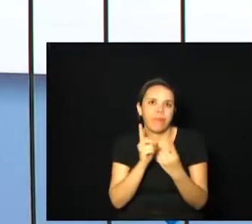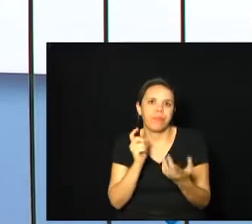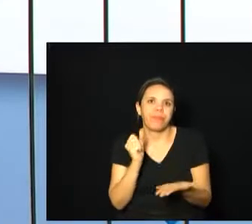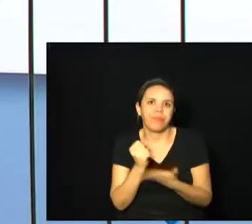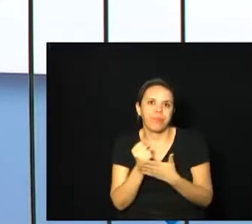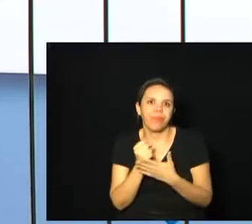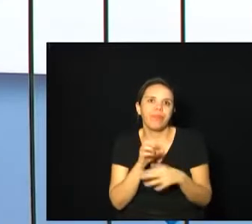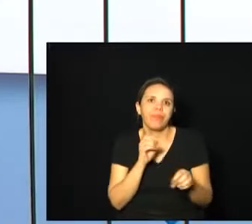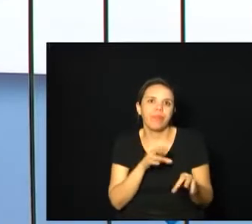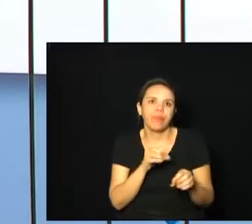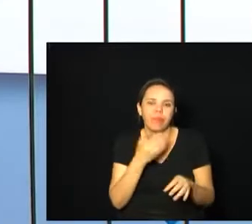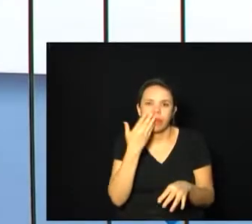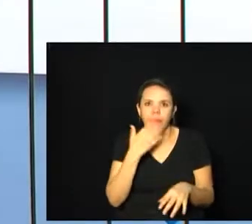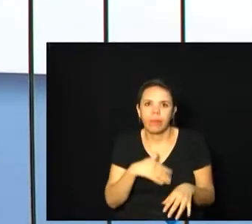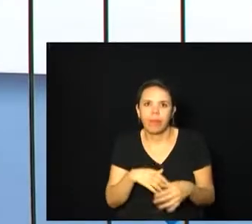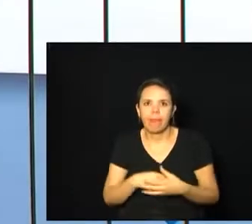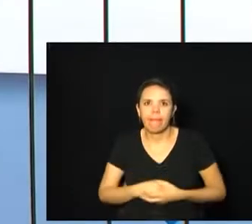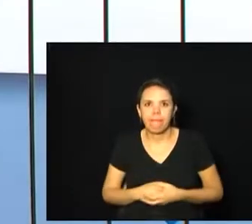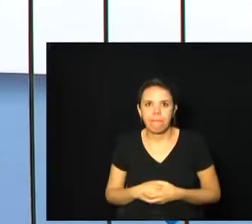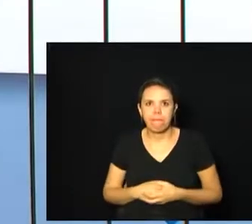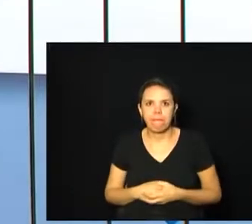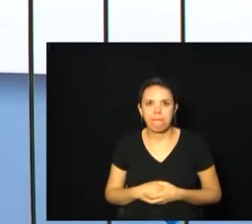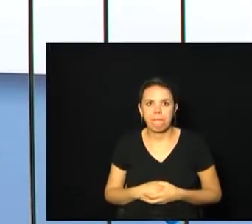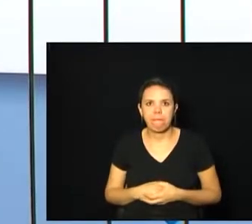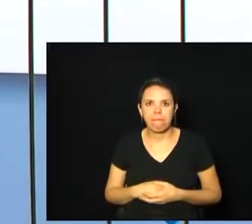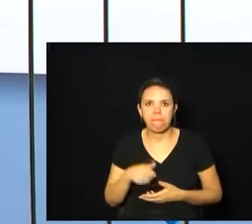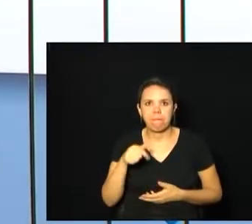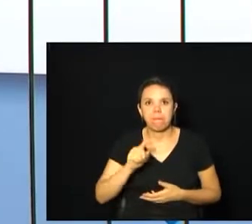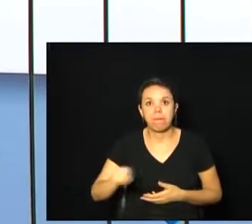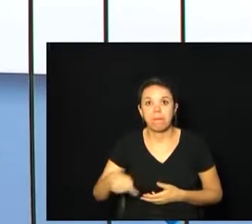necessidade da educação infantil. E foram